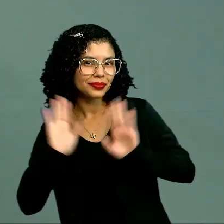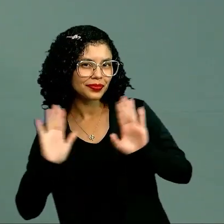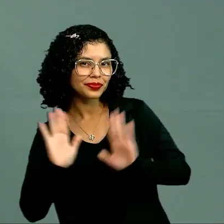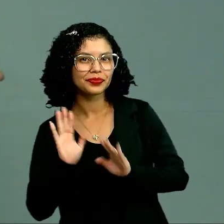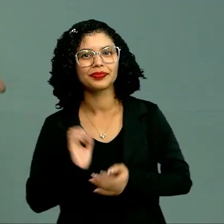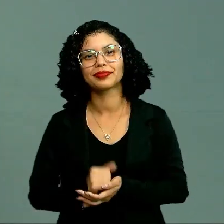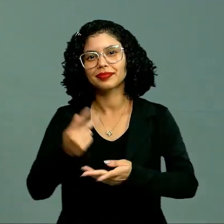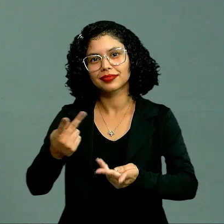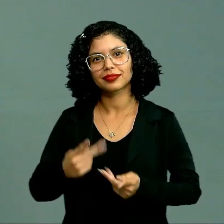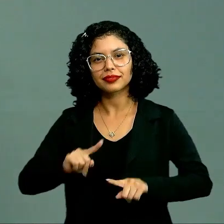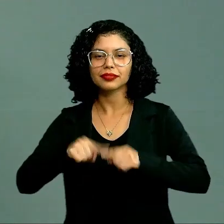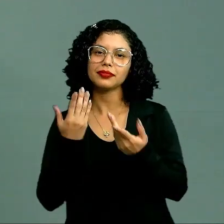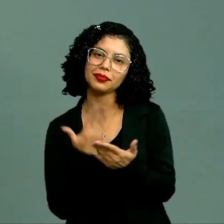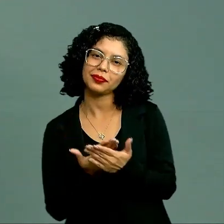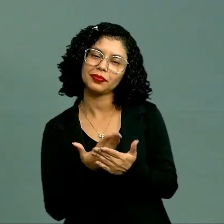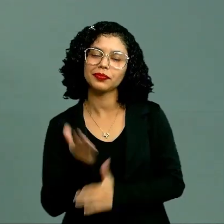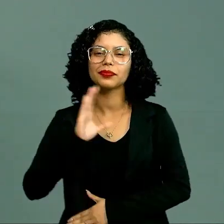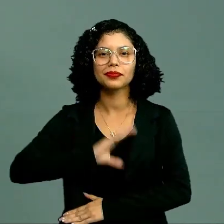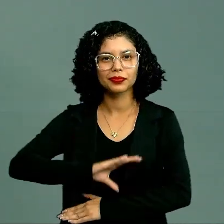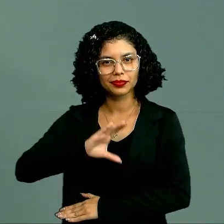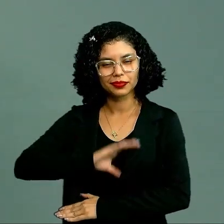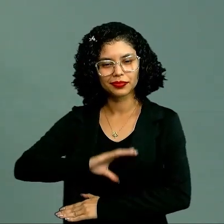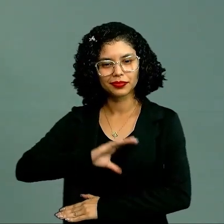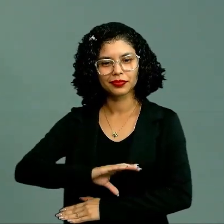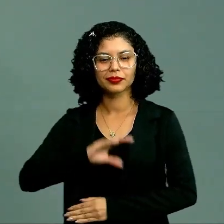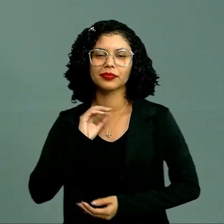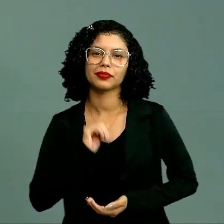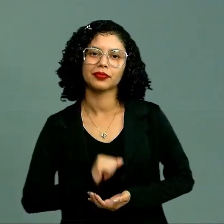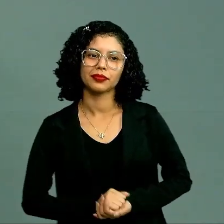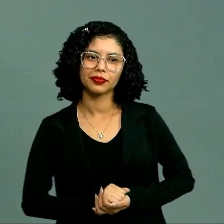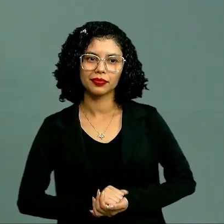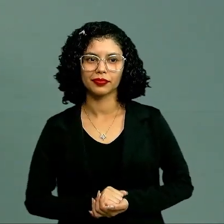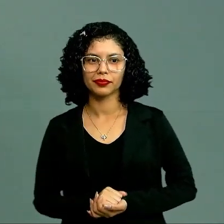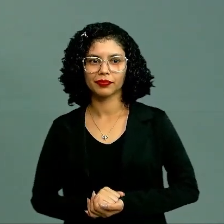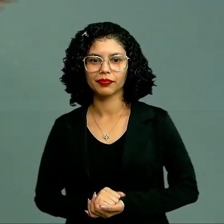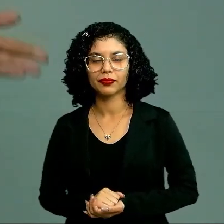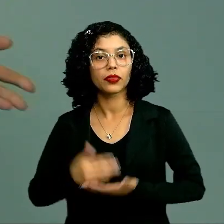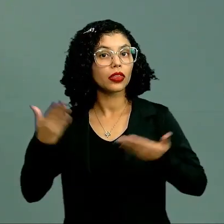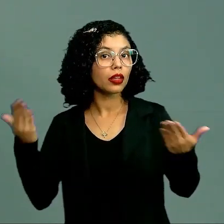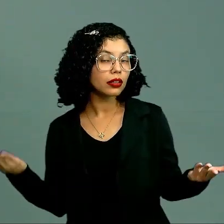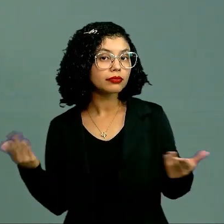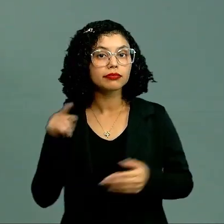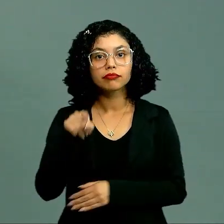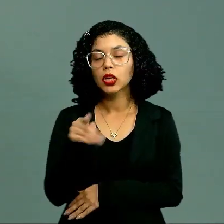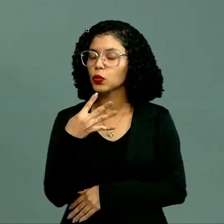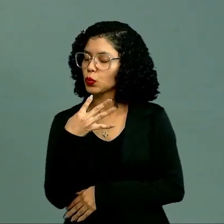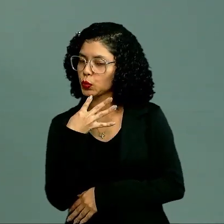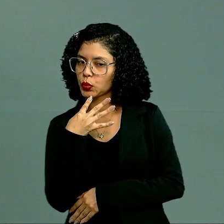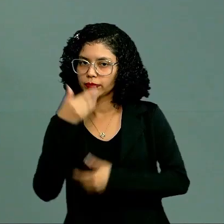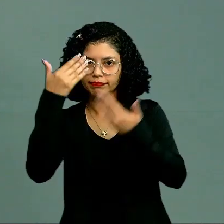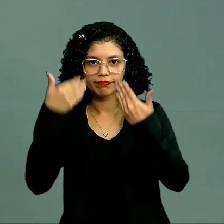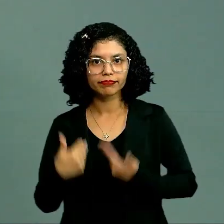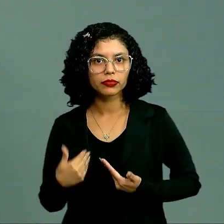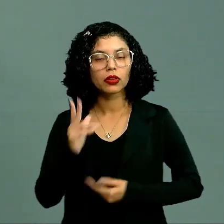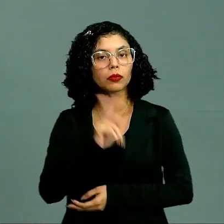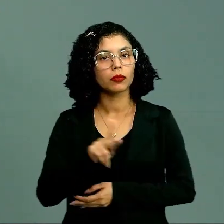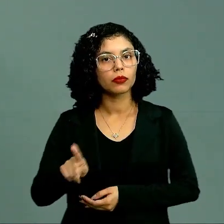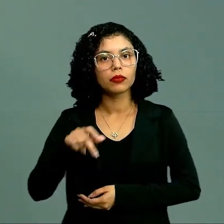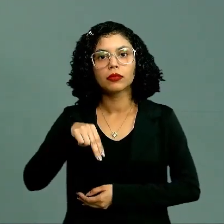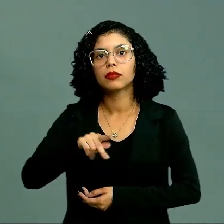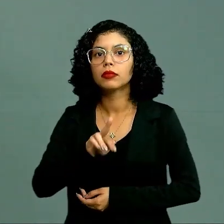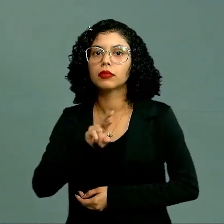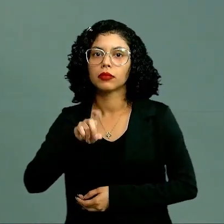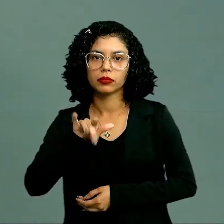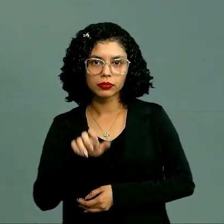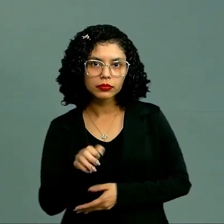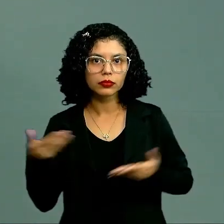Olá, sejam bem-vindos a mais uma aula do componente curricular de língua portuguesa. Para os que não me conhecem, eu sou a professora Nara Aline